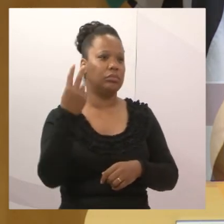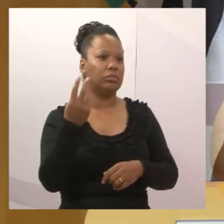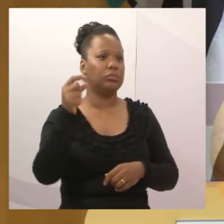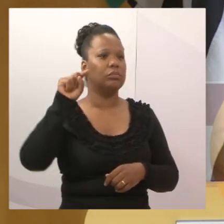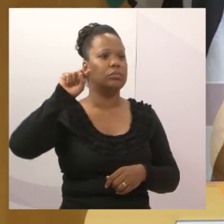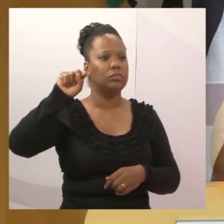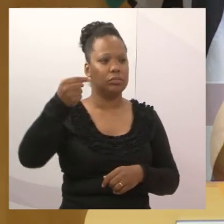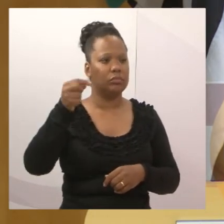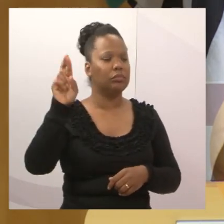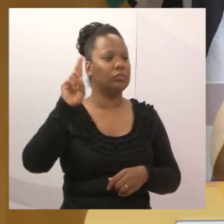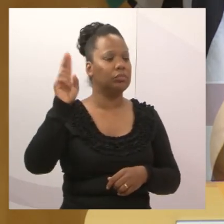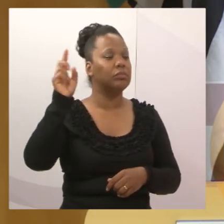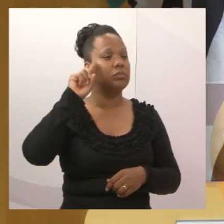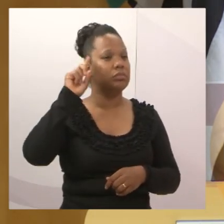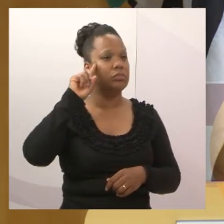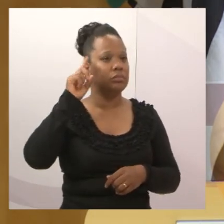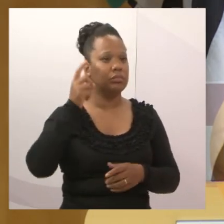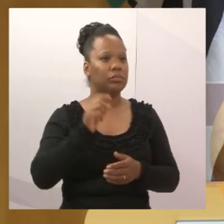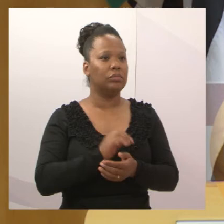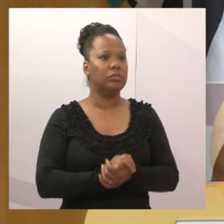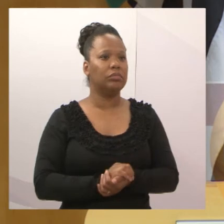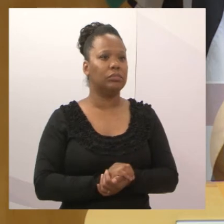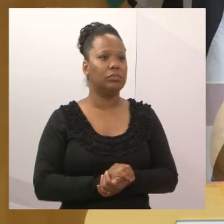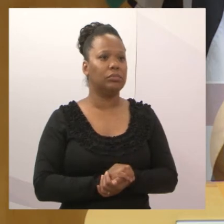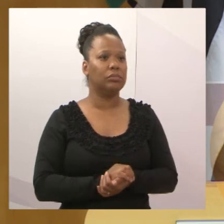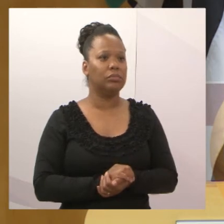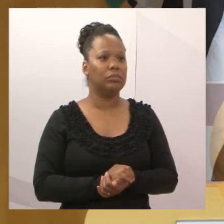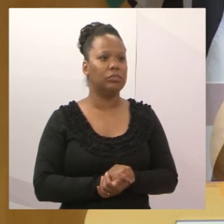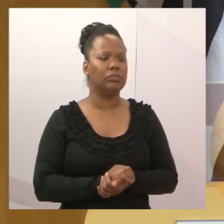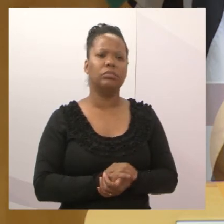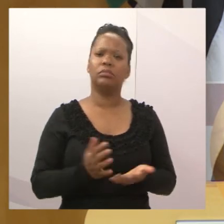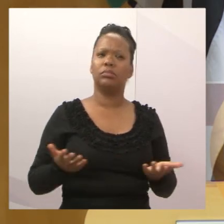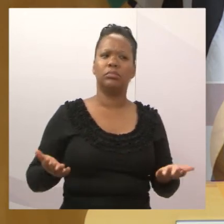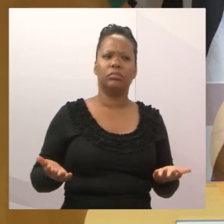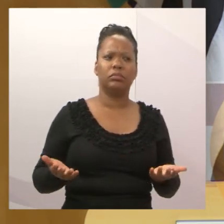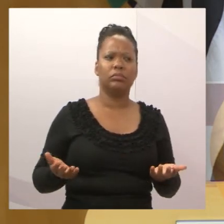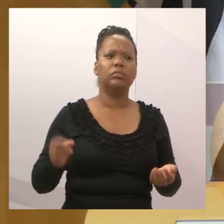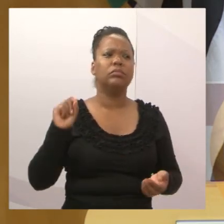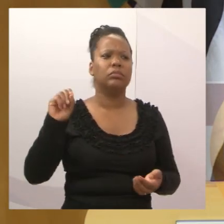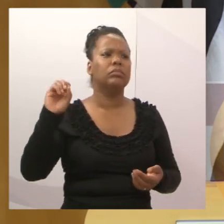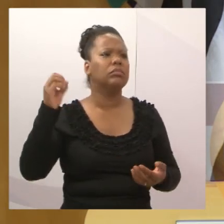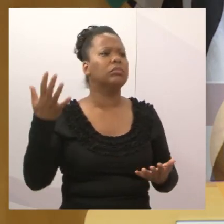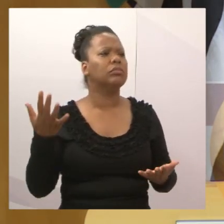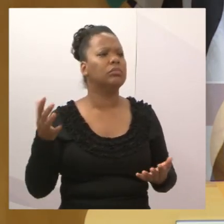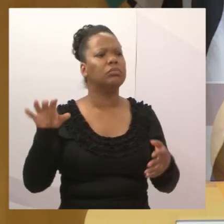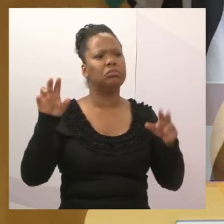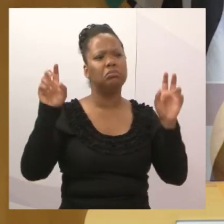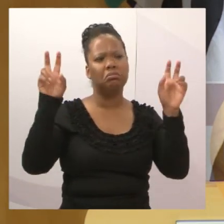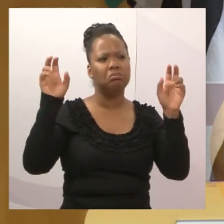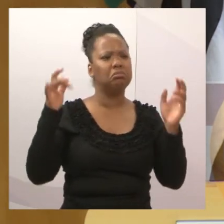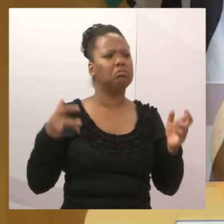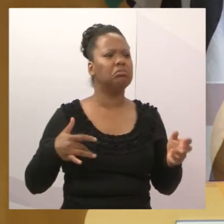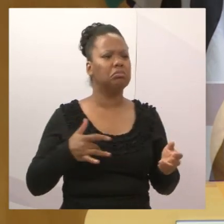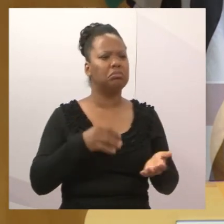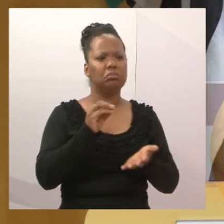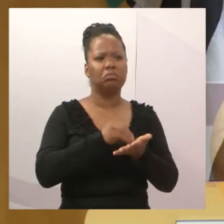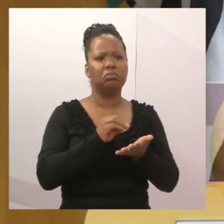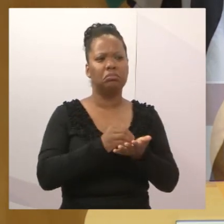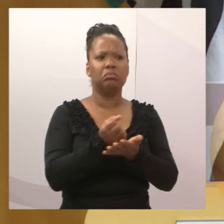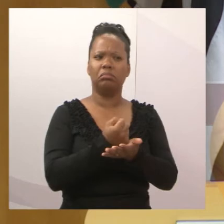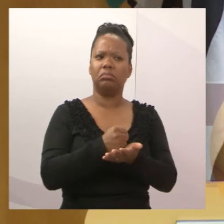672 mil reais. Ô vereador, então o que está acontecendo na saúde? Falta